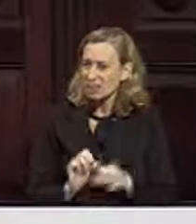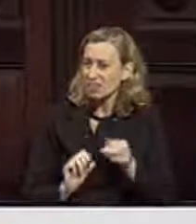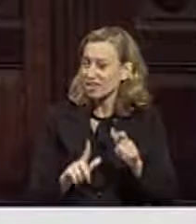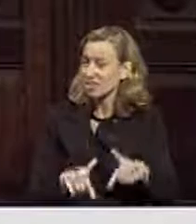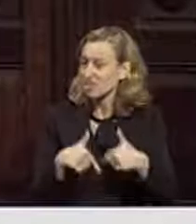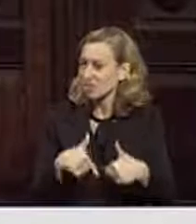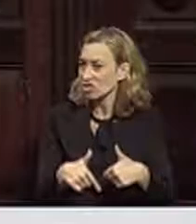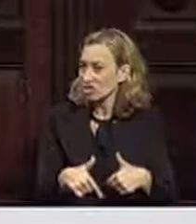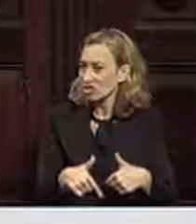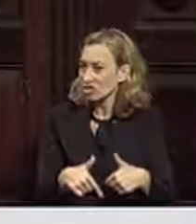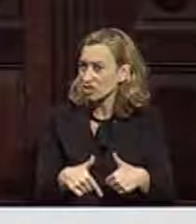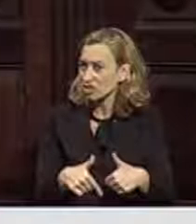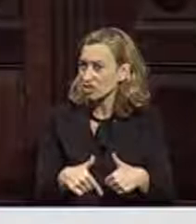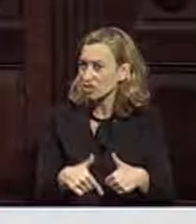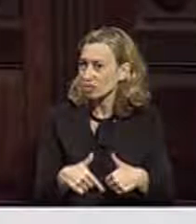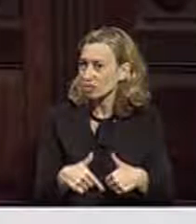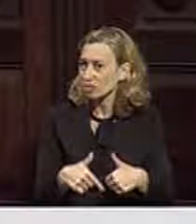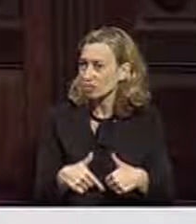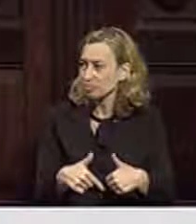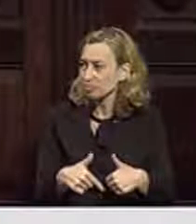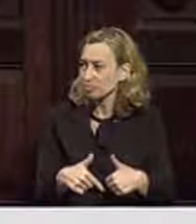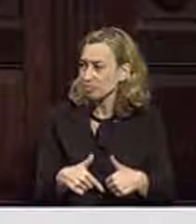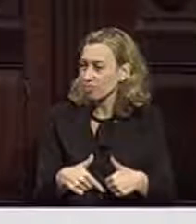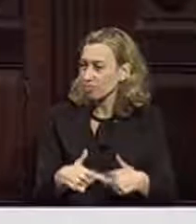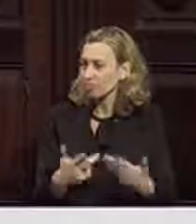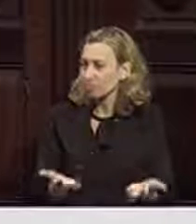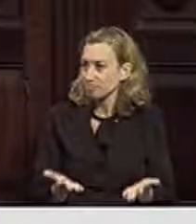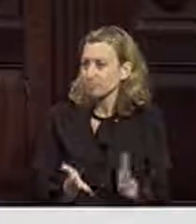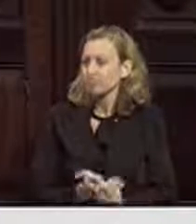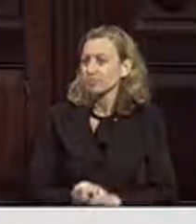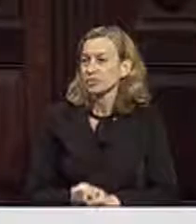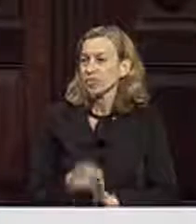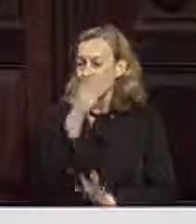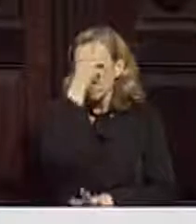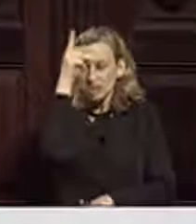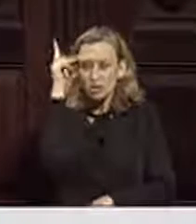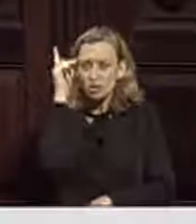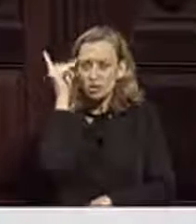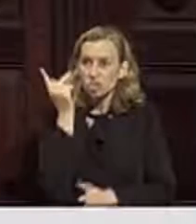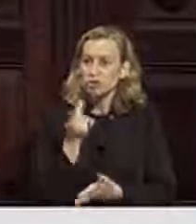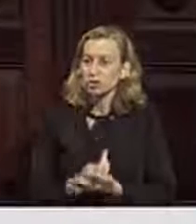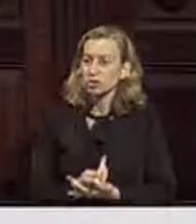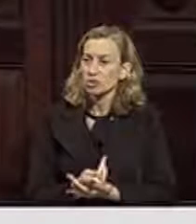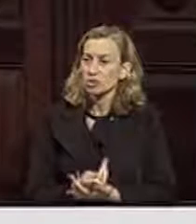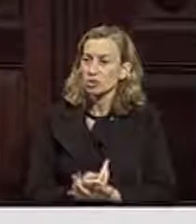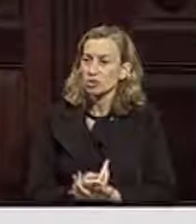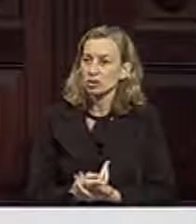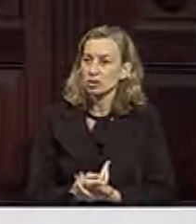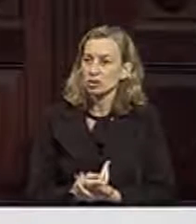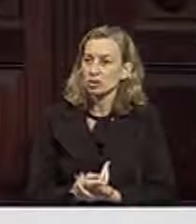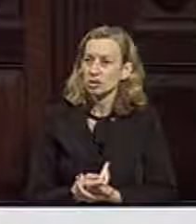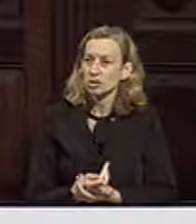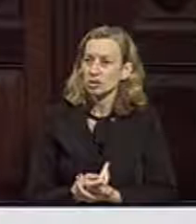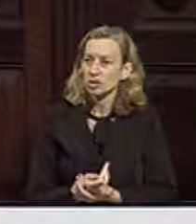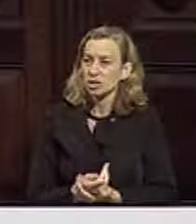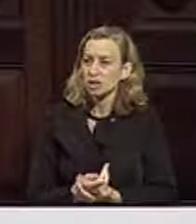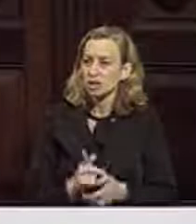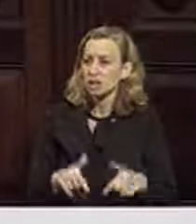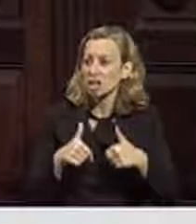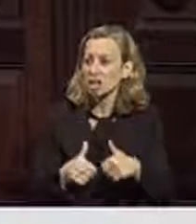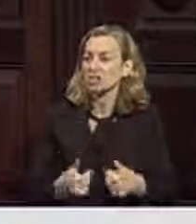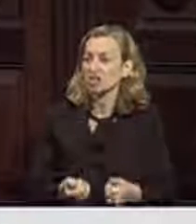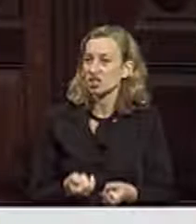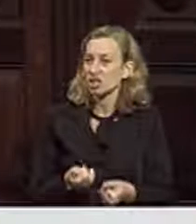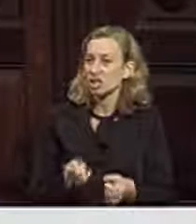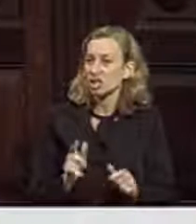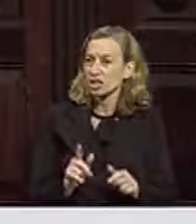matam, seus discursos dizimam. Pessoas dizimam um Estado. É muito